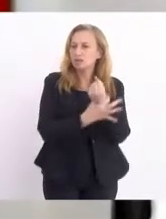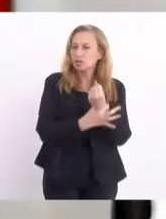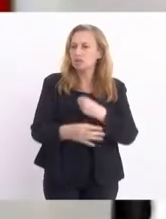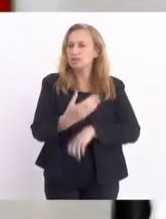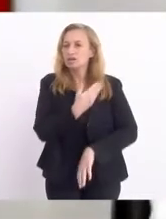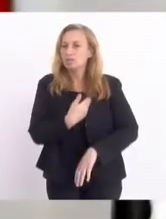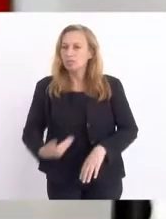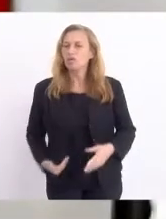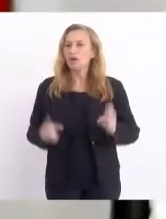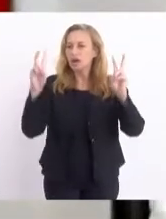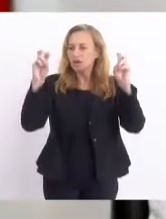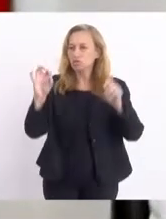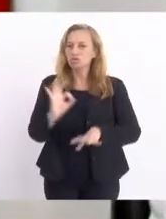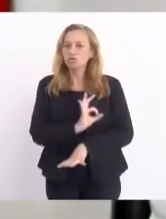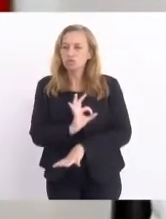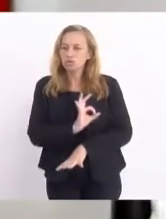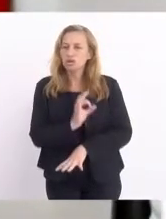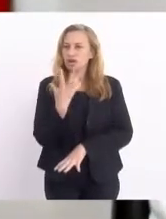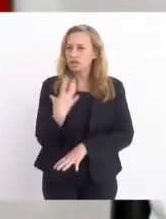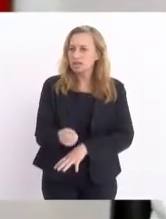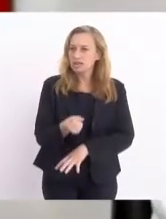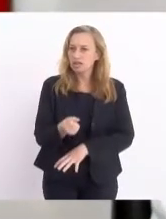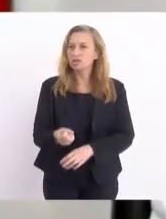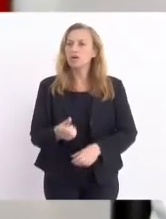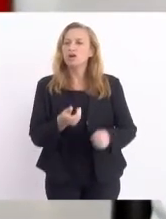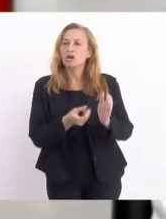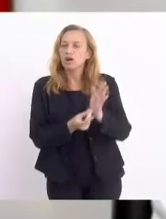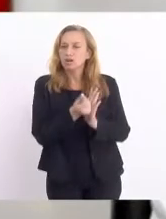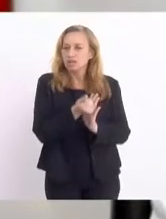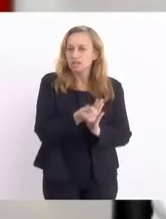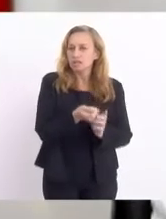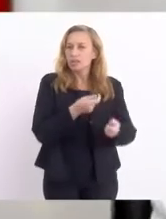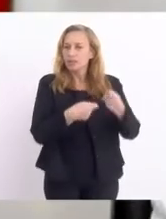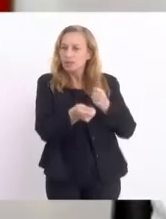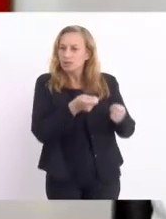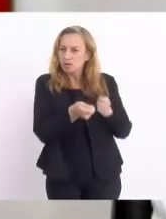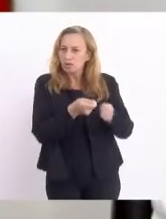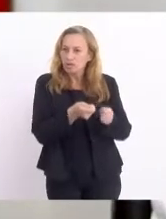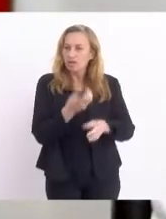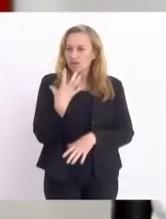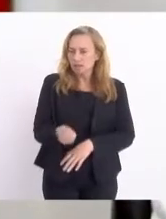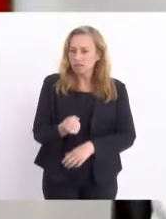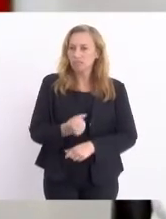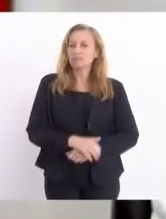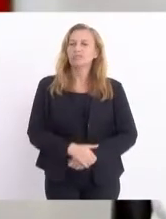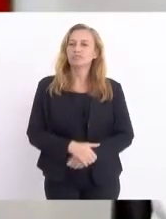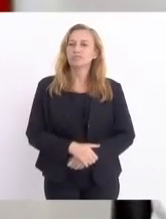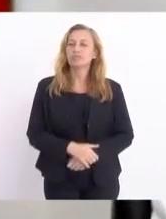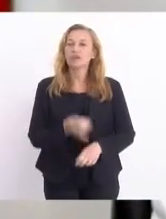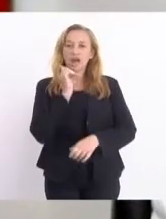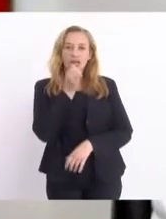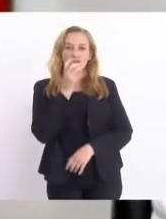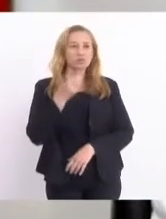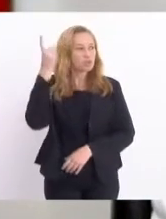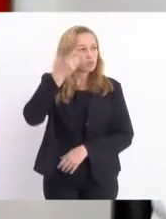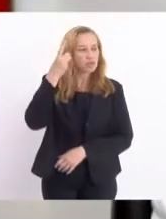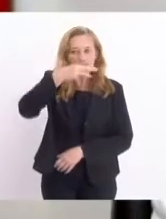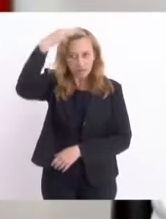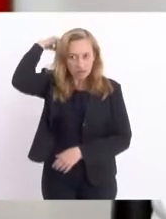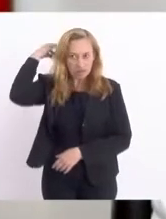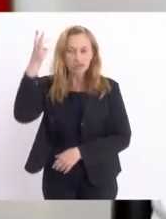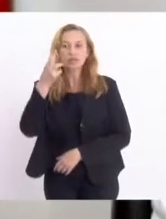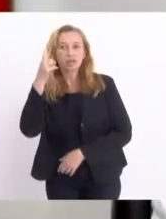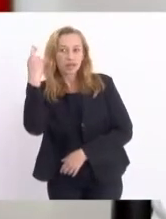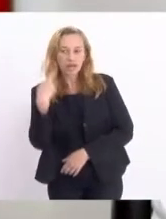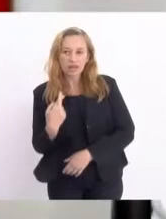e assuntos de polícia, favorável, de orçamento, finanças, fiscalização financeira e controle, favorável. Relatores, deputado Márcio Pacheco,